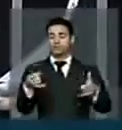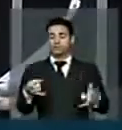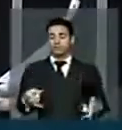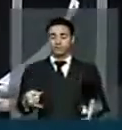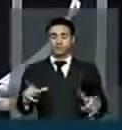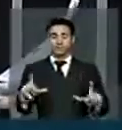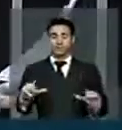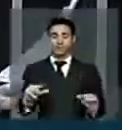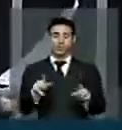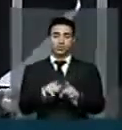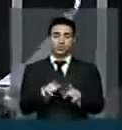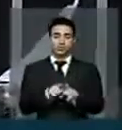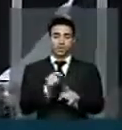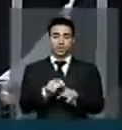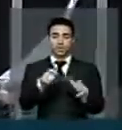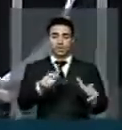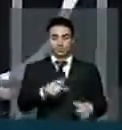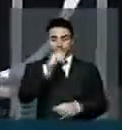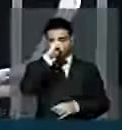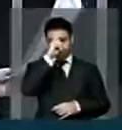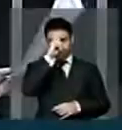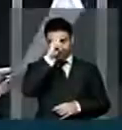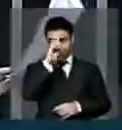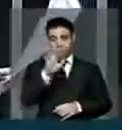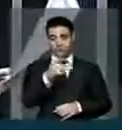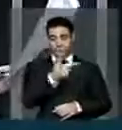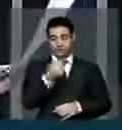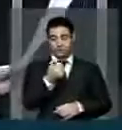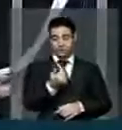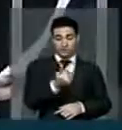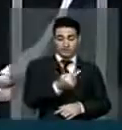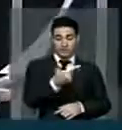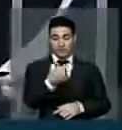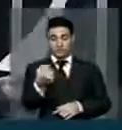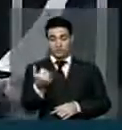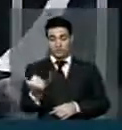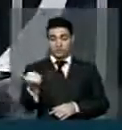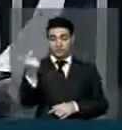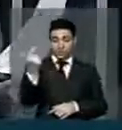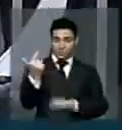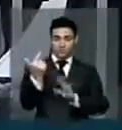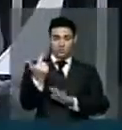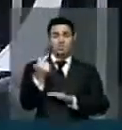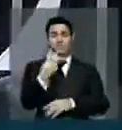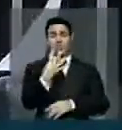no setor público e no setor privado. Só entre 2007 e 2012 foram